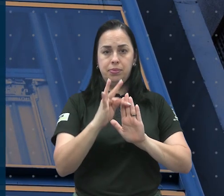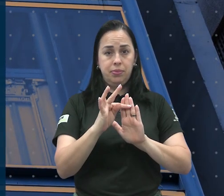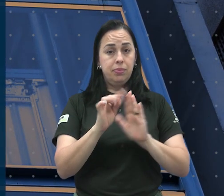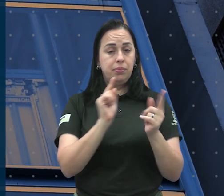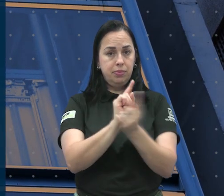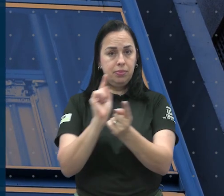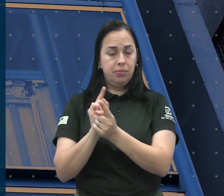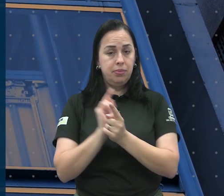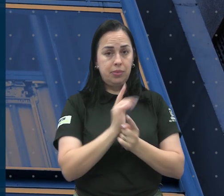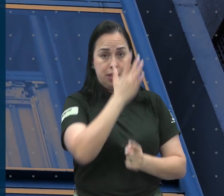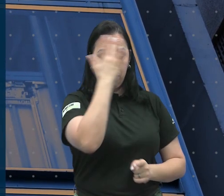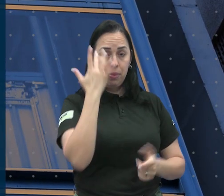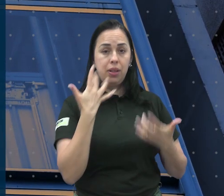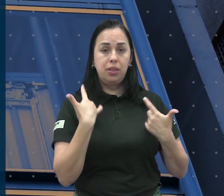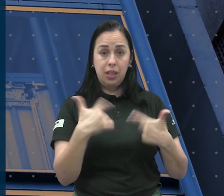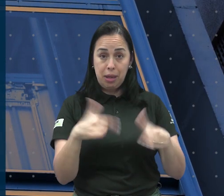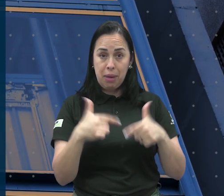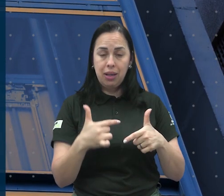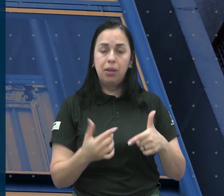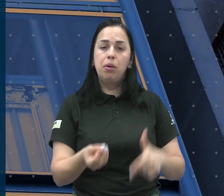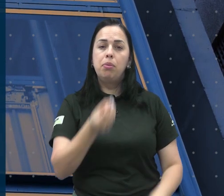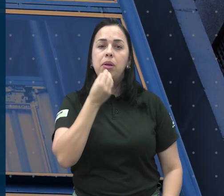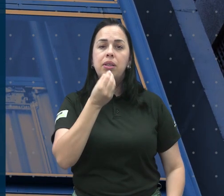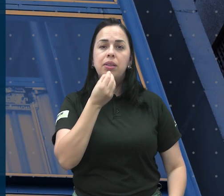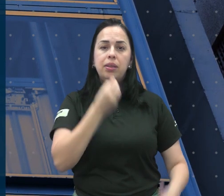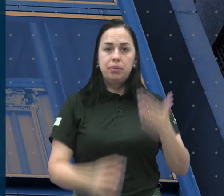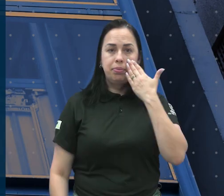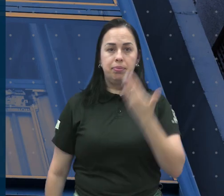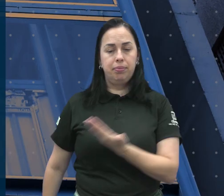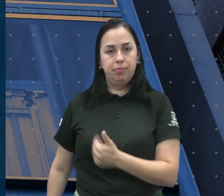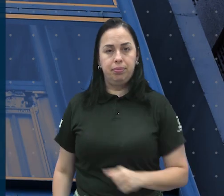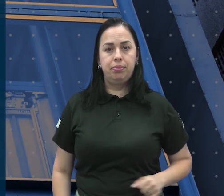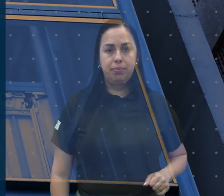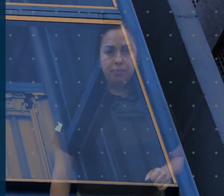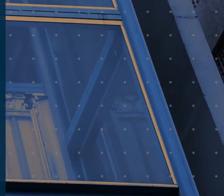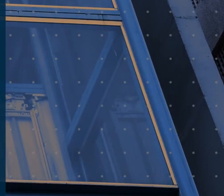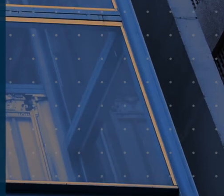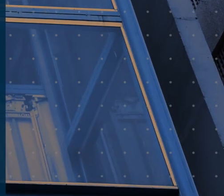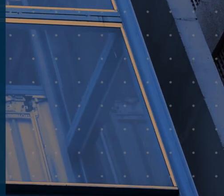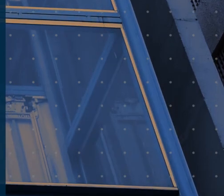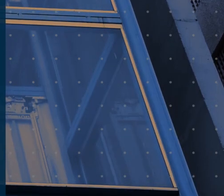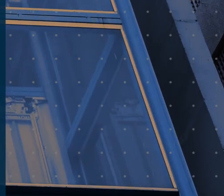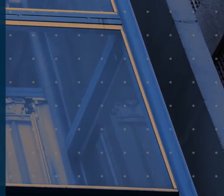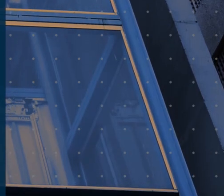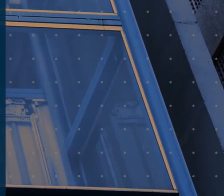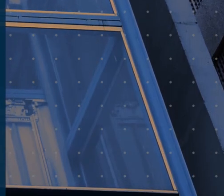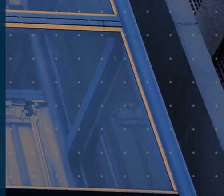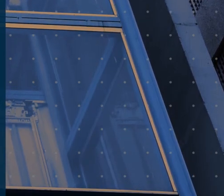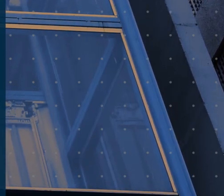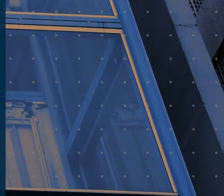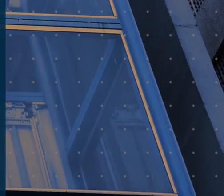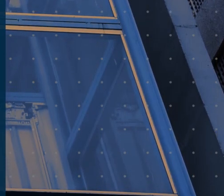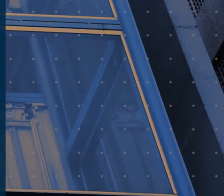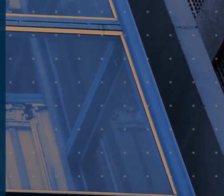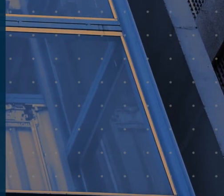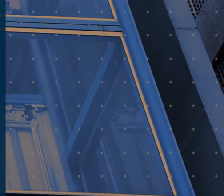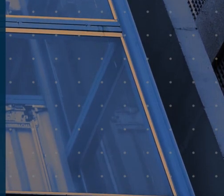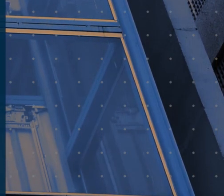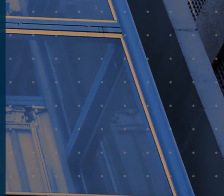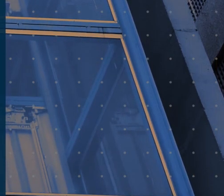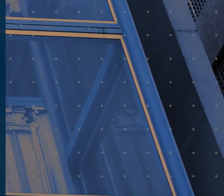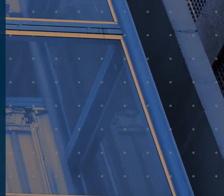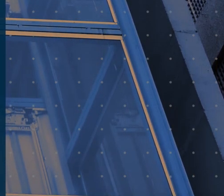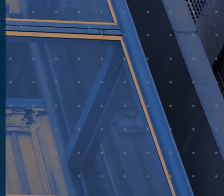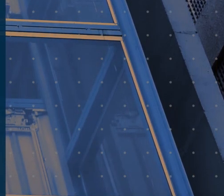O PAT, Posto de Atendimento ao Trabalhador de São José dos Campos, tem uma oportunidade de emprego para açougueiro, ajudante de cozinha, ajudante